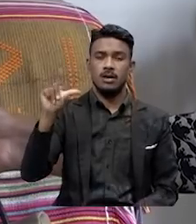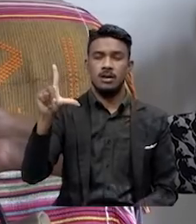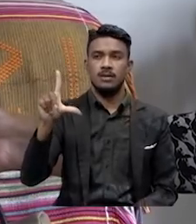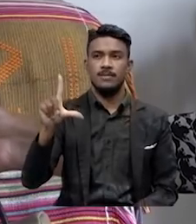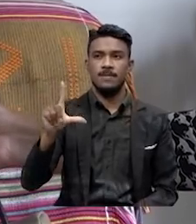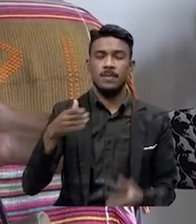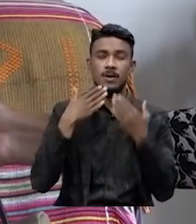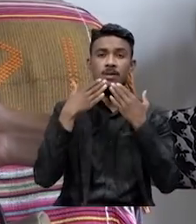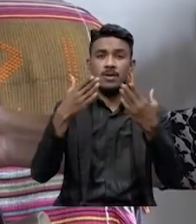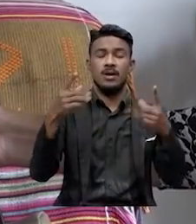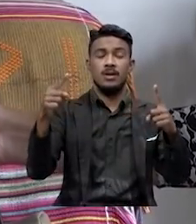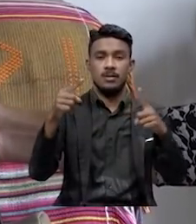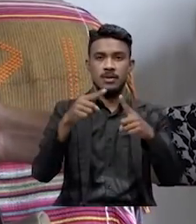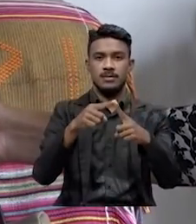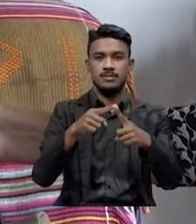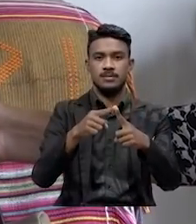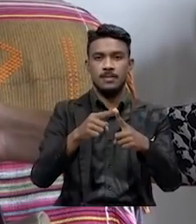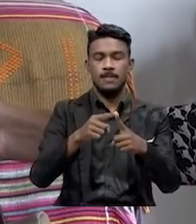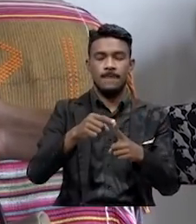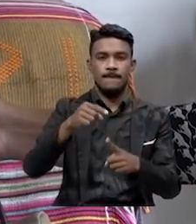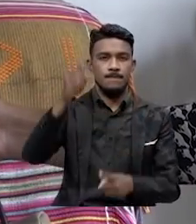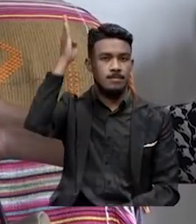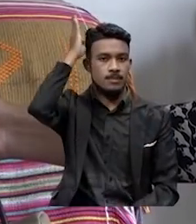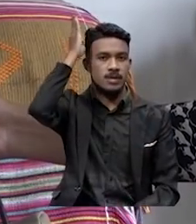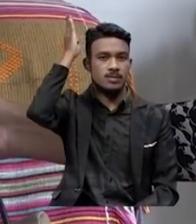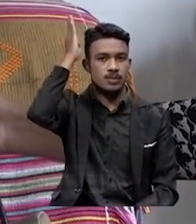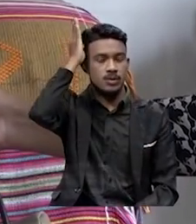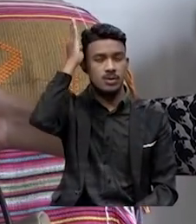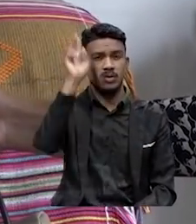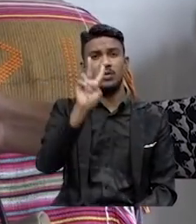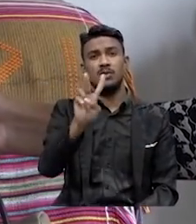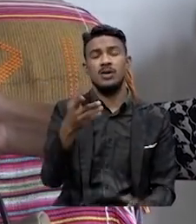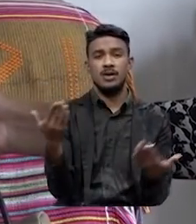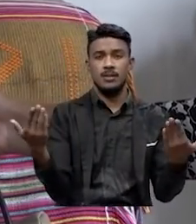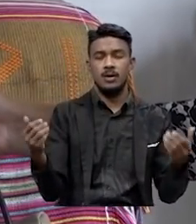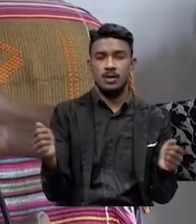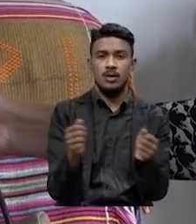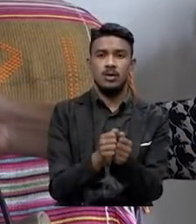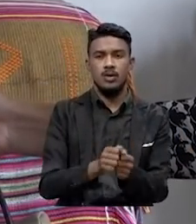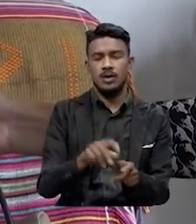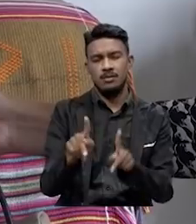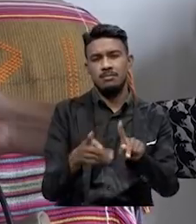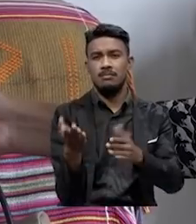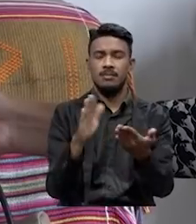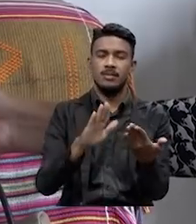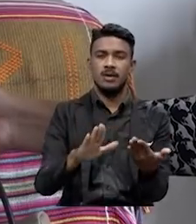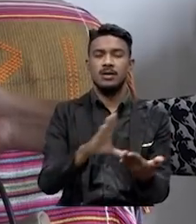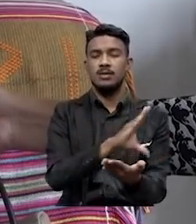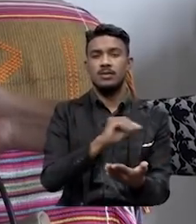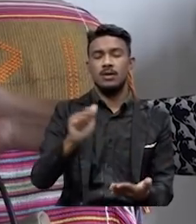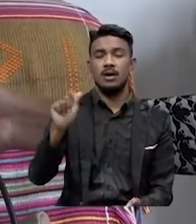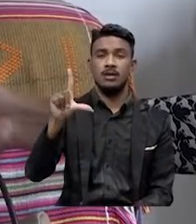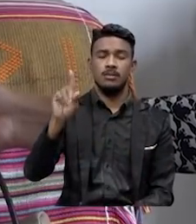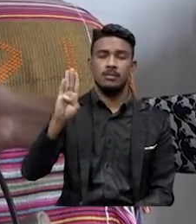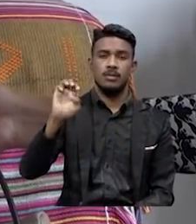Agradece wa imba amu bispo mai rua e amu matibia nomos amu Alberto nomos